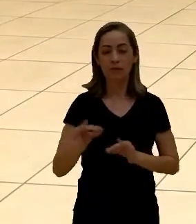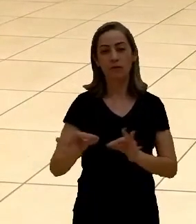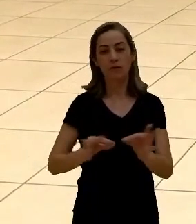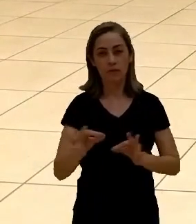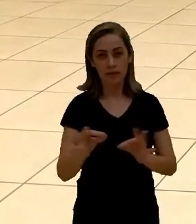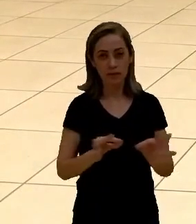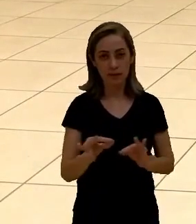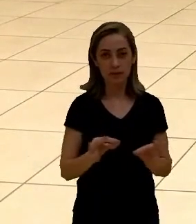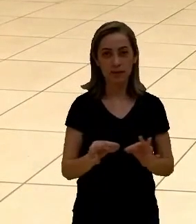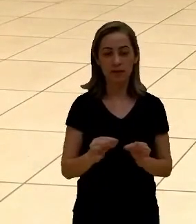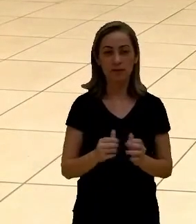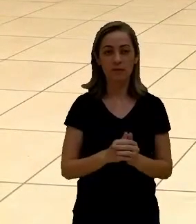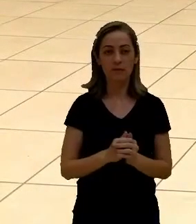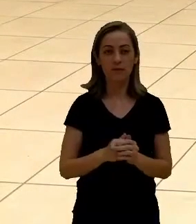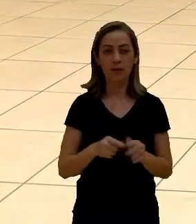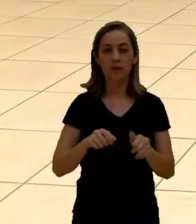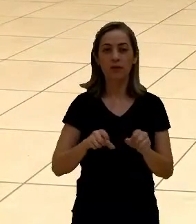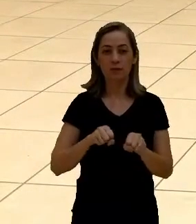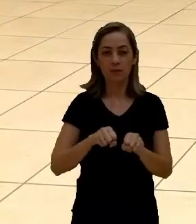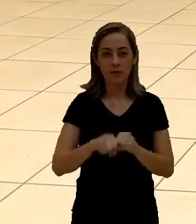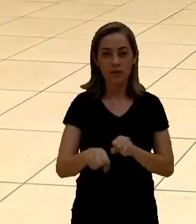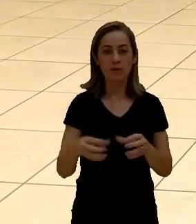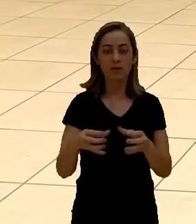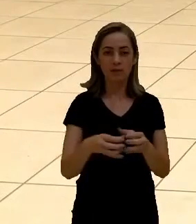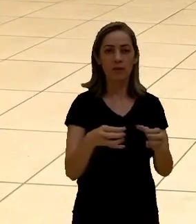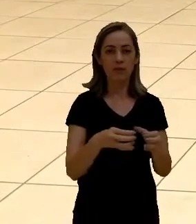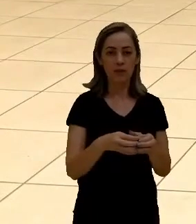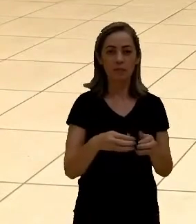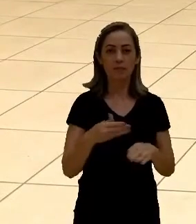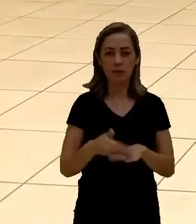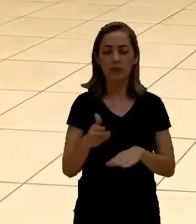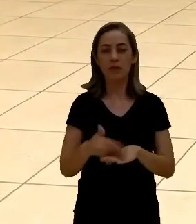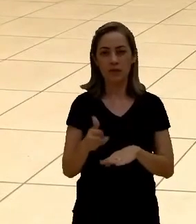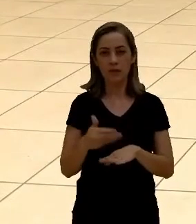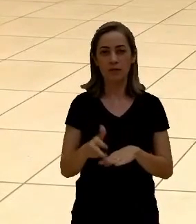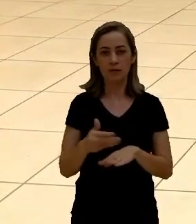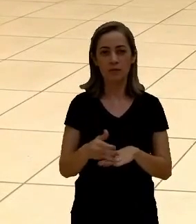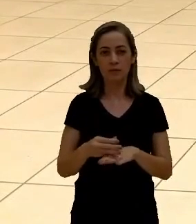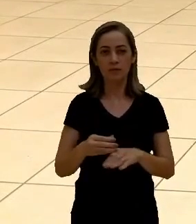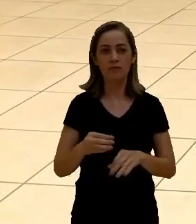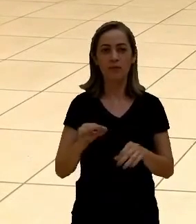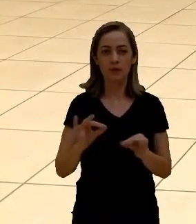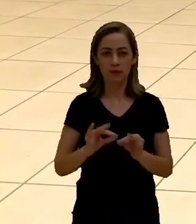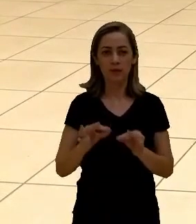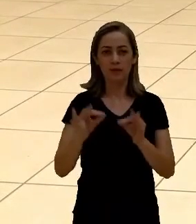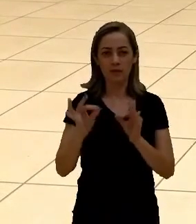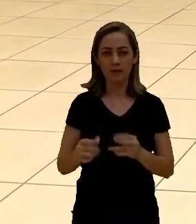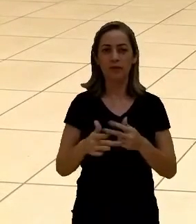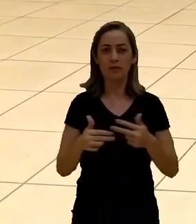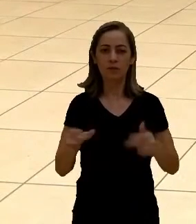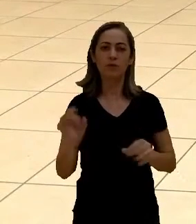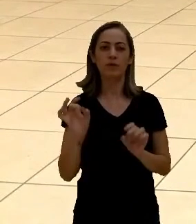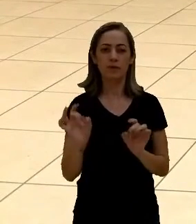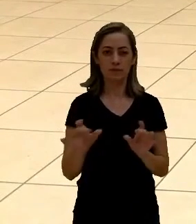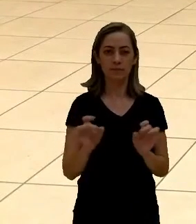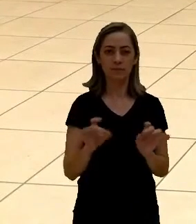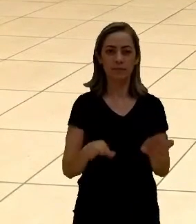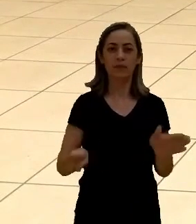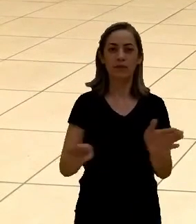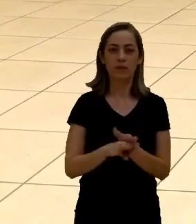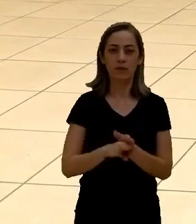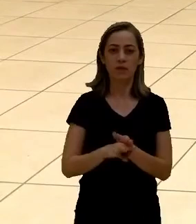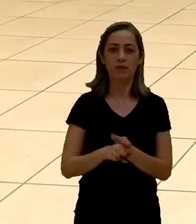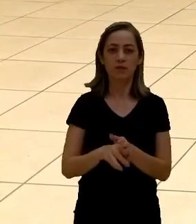eh formação de equipe de ensaios de preparação de roteiro para que quando chegamos na celebração